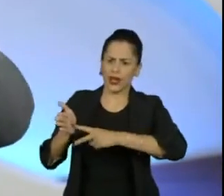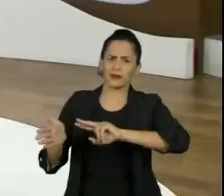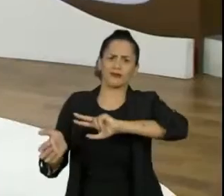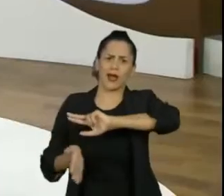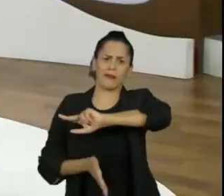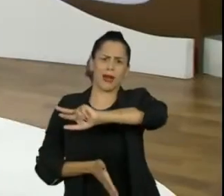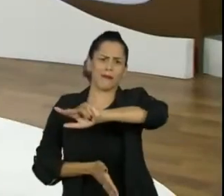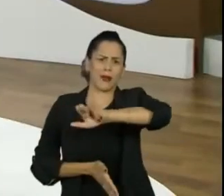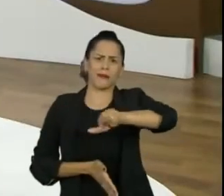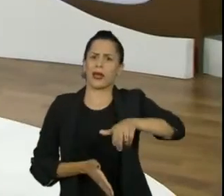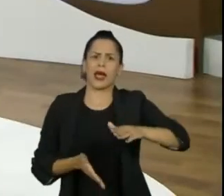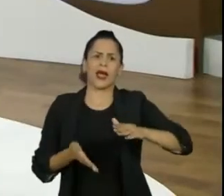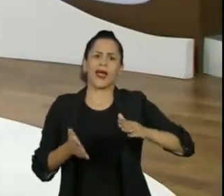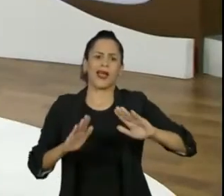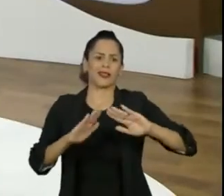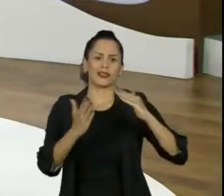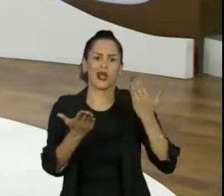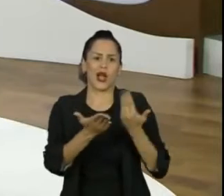escola de samba,